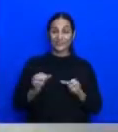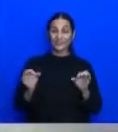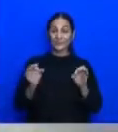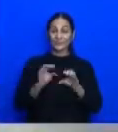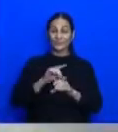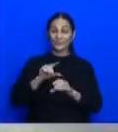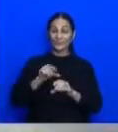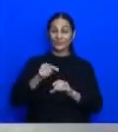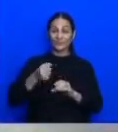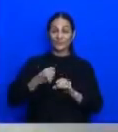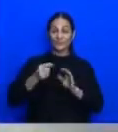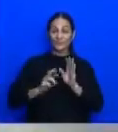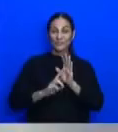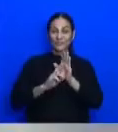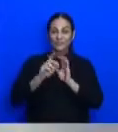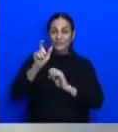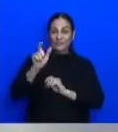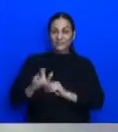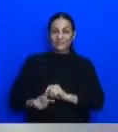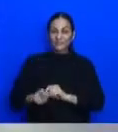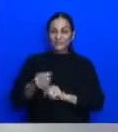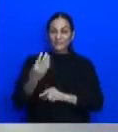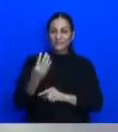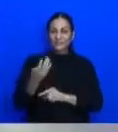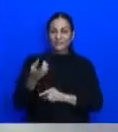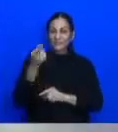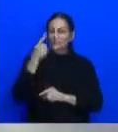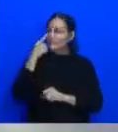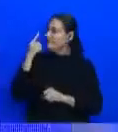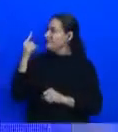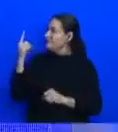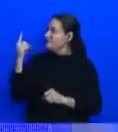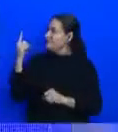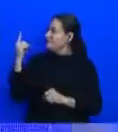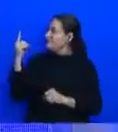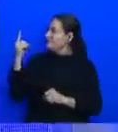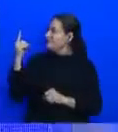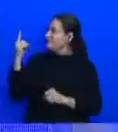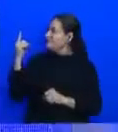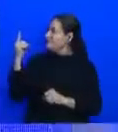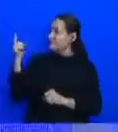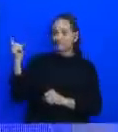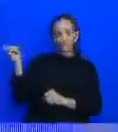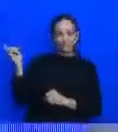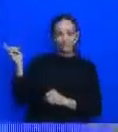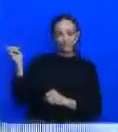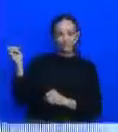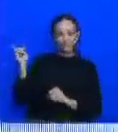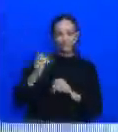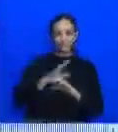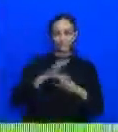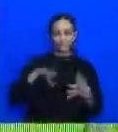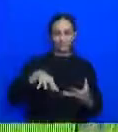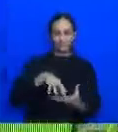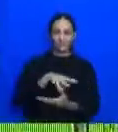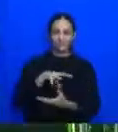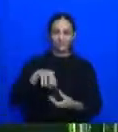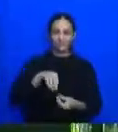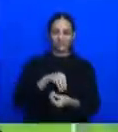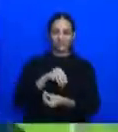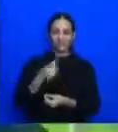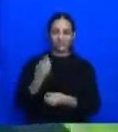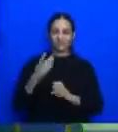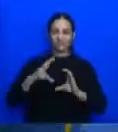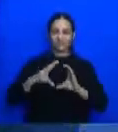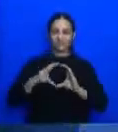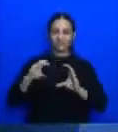Tudo pronto para o sorteio do número correspondente à coluna número 4. Bola posicionada, valendo. Globo recarregado,